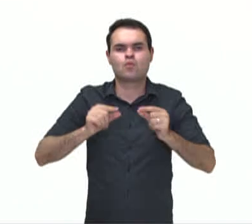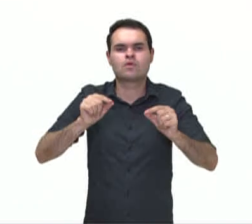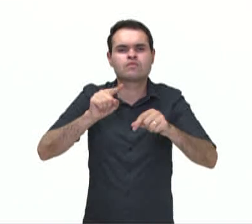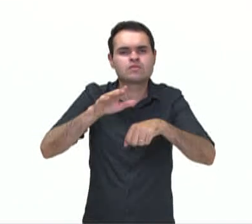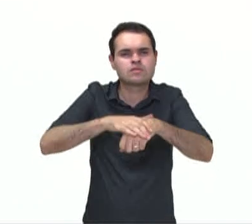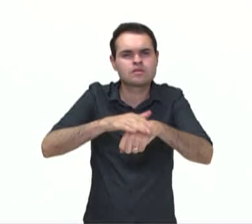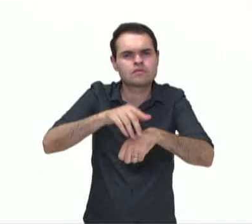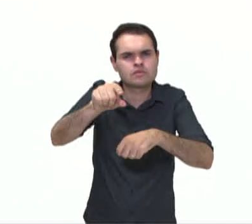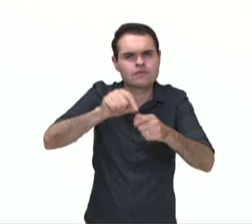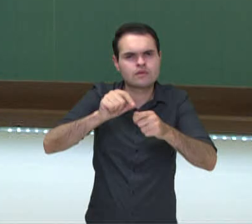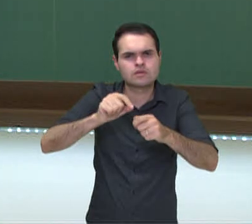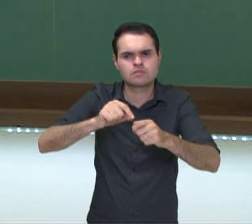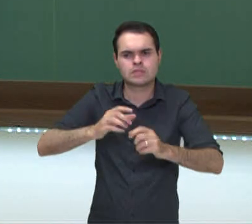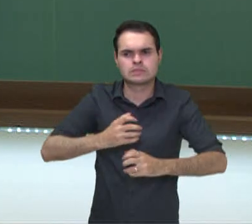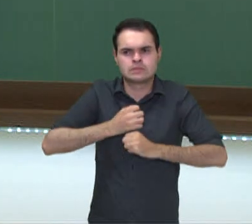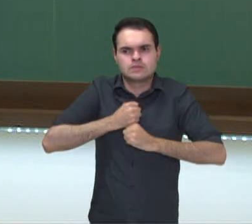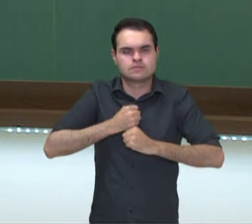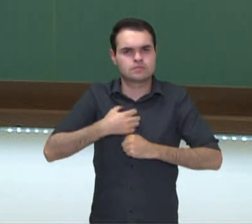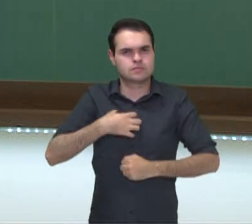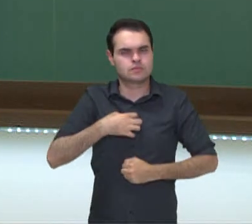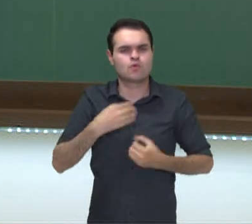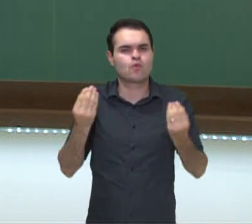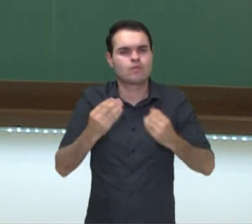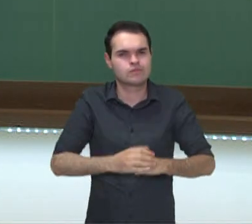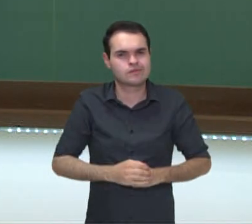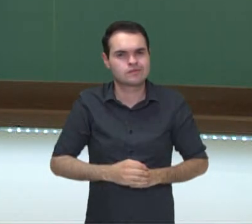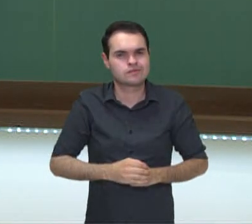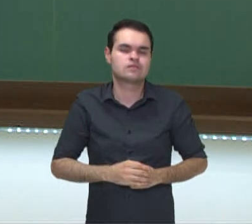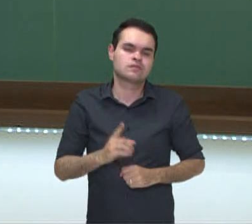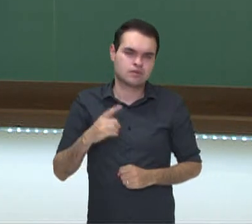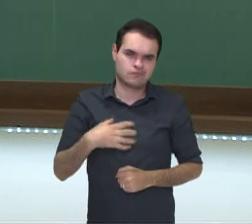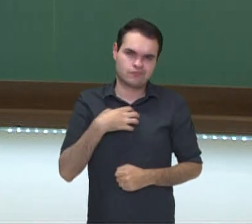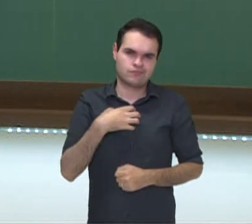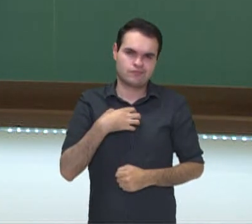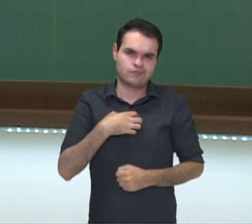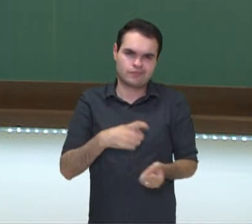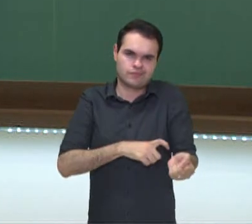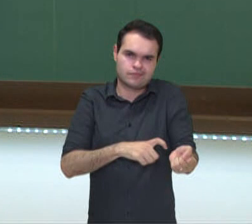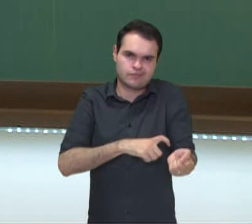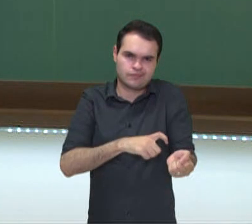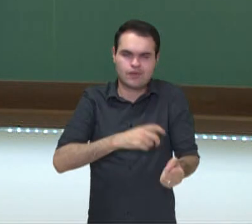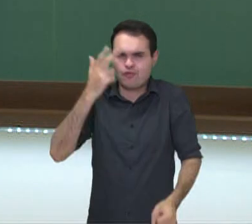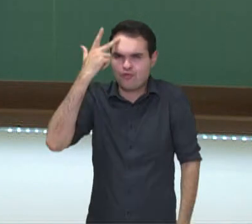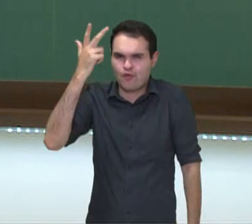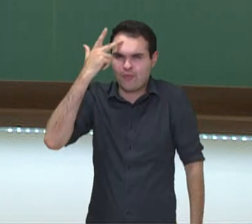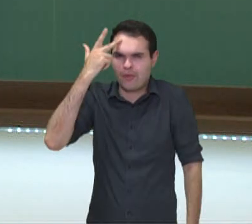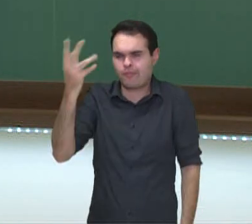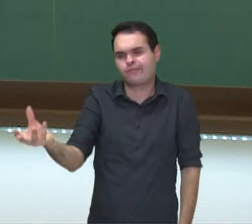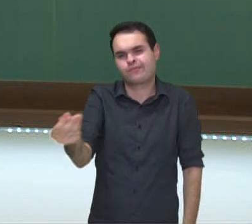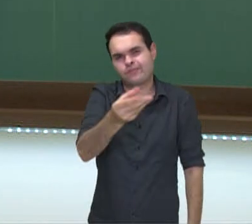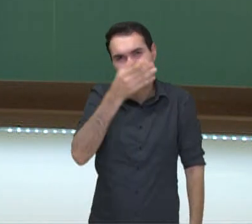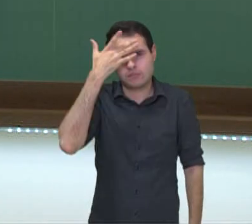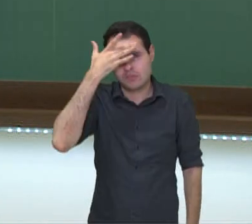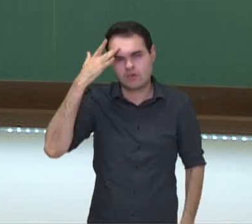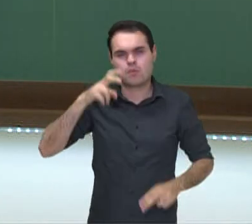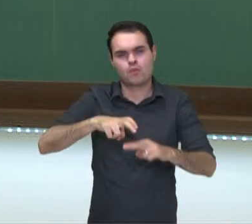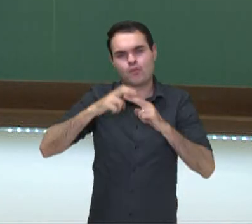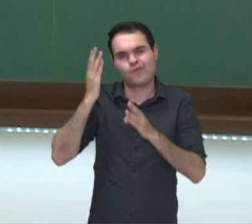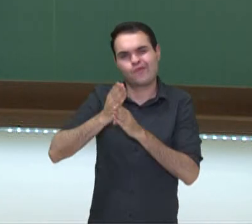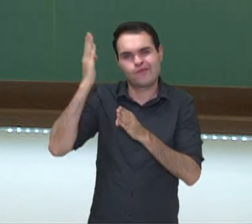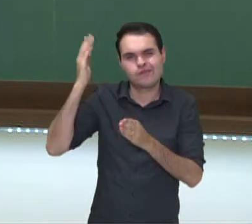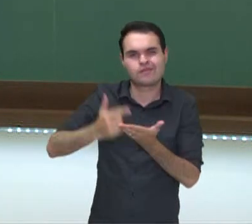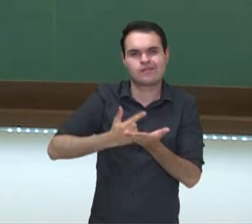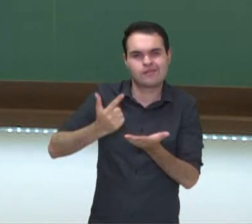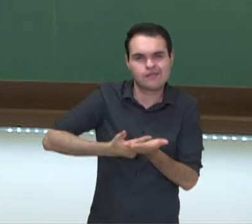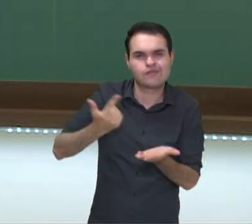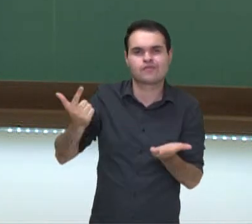superar esses sentimentos? É um sentimento muito comum a muitas pessoas e por isso esses livros de